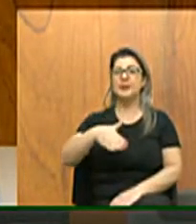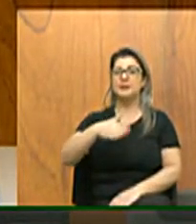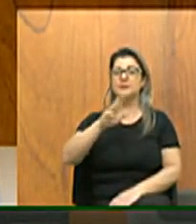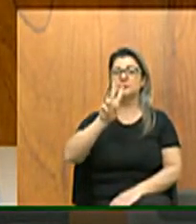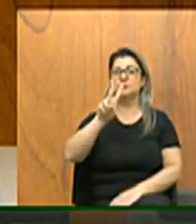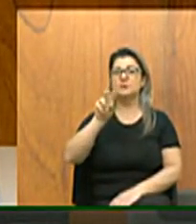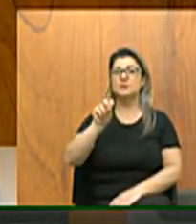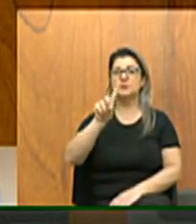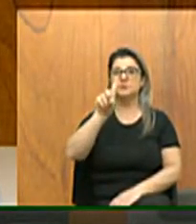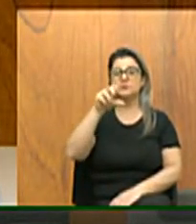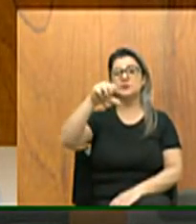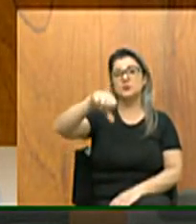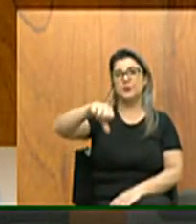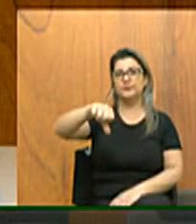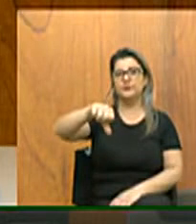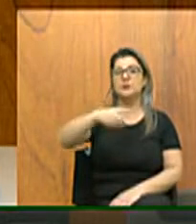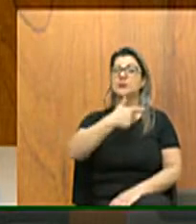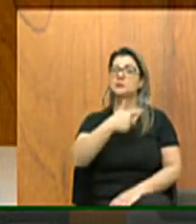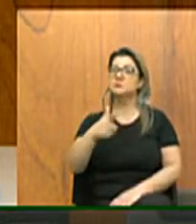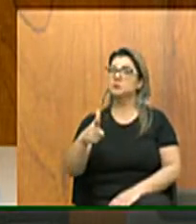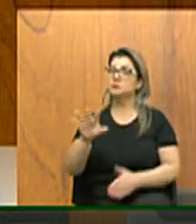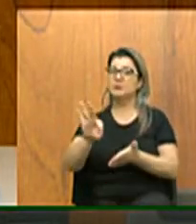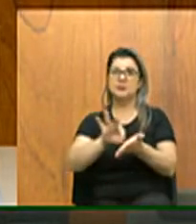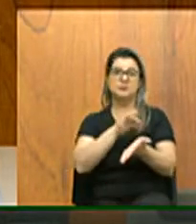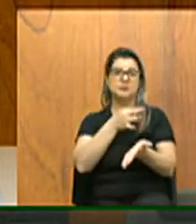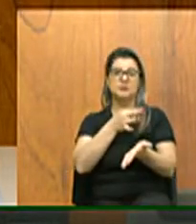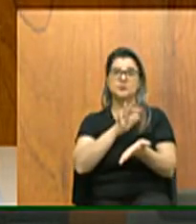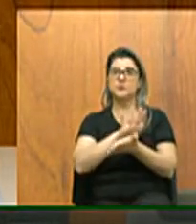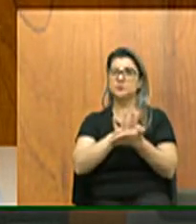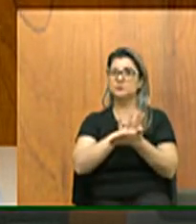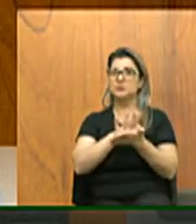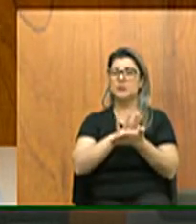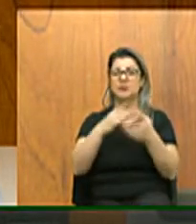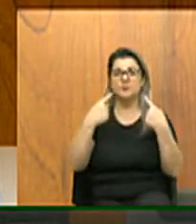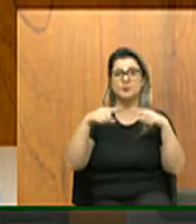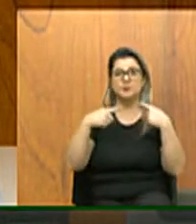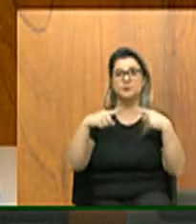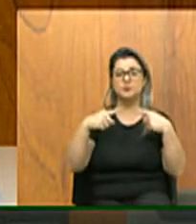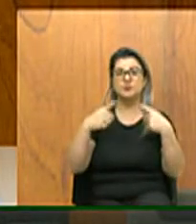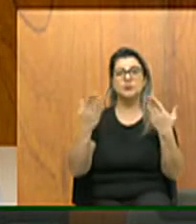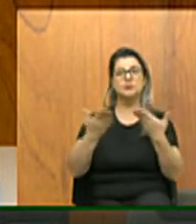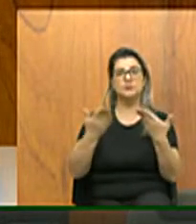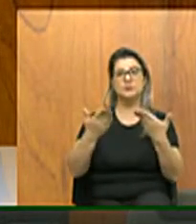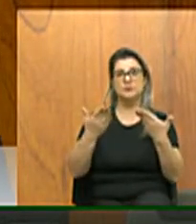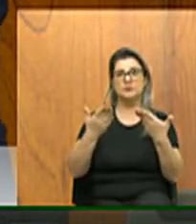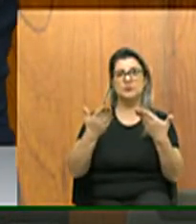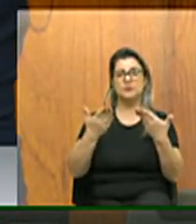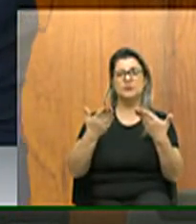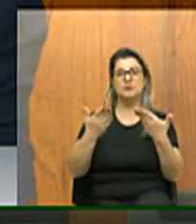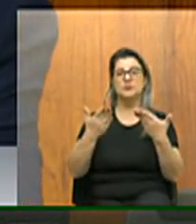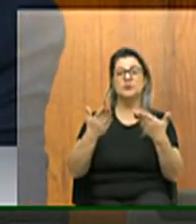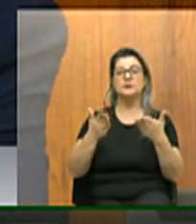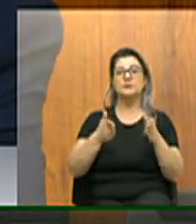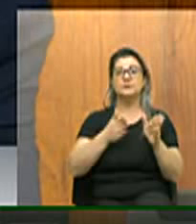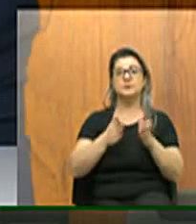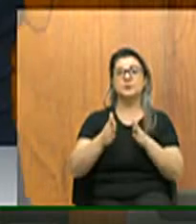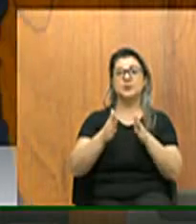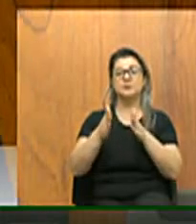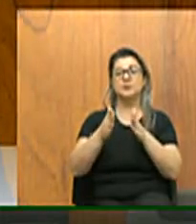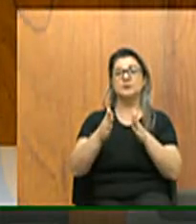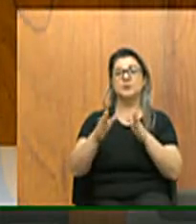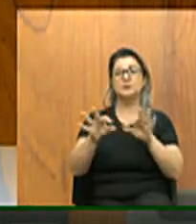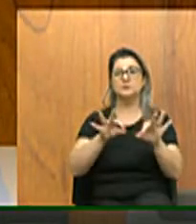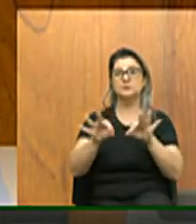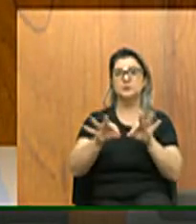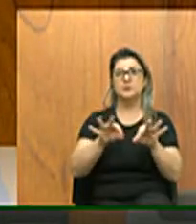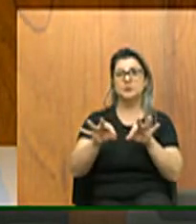457/2019. Não tendo inscritos aqui para discutir, passamos ao encaminhamento do projeto de